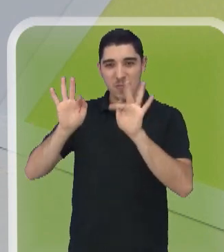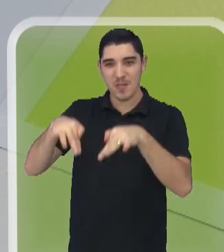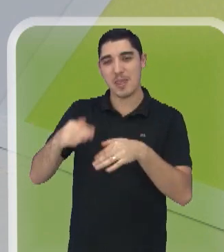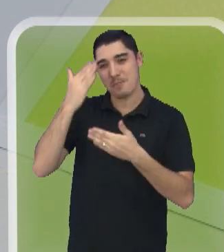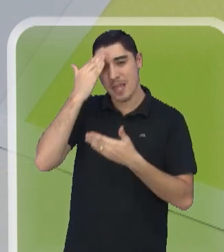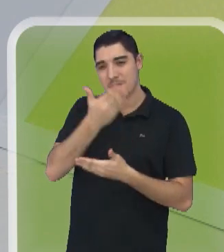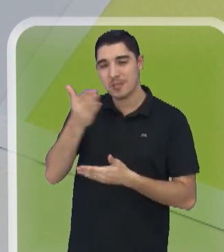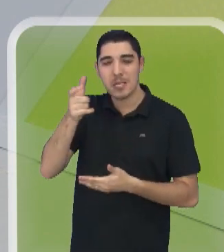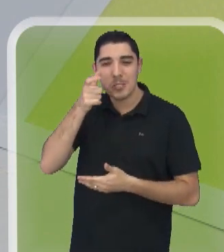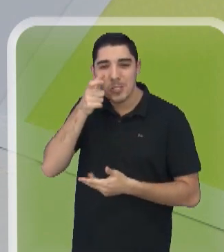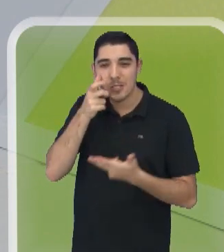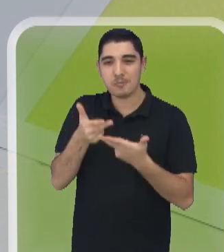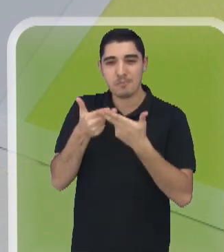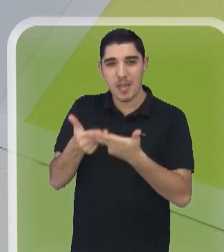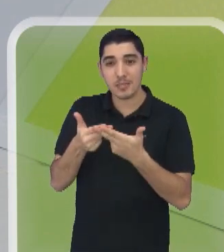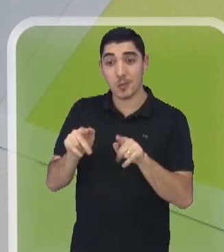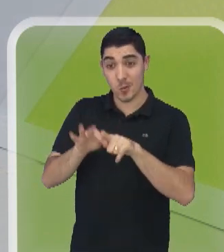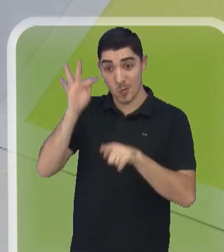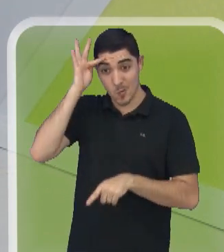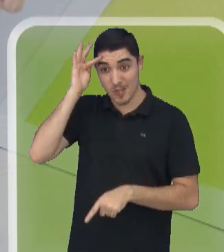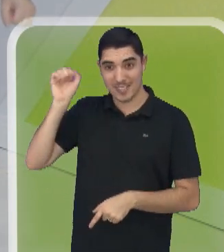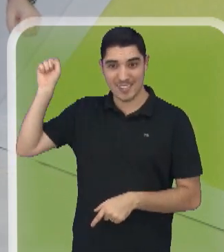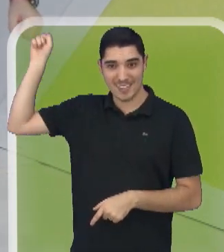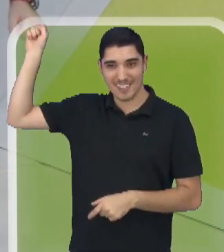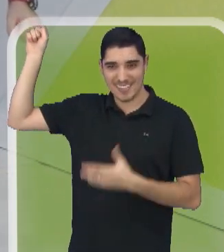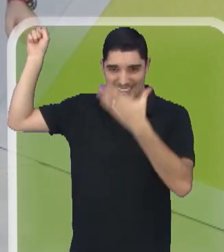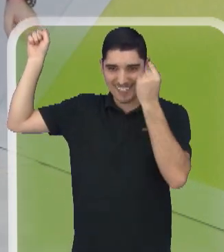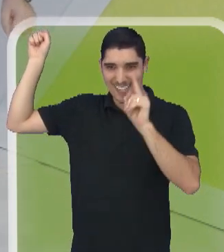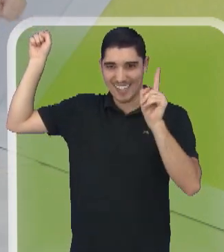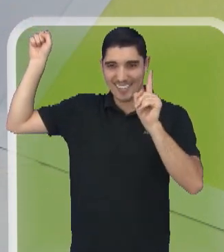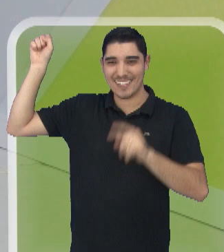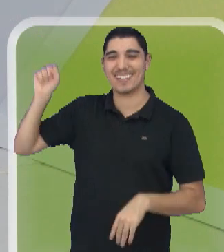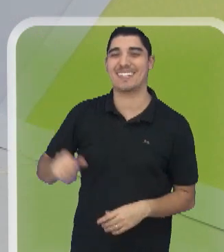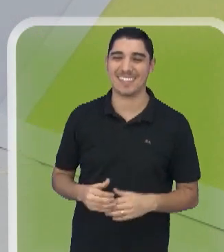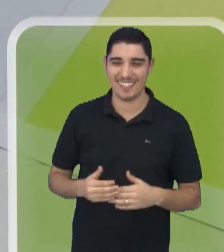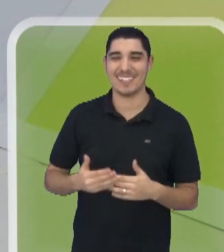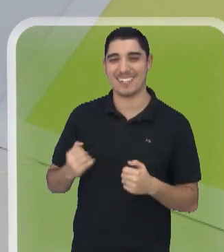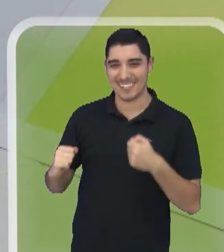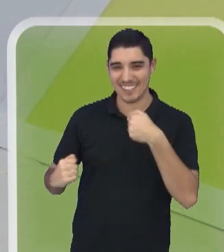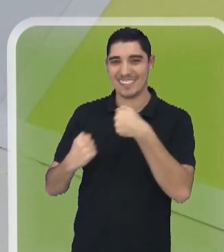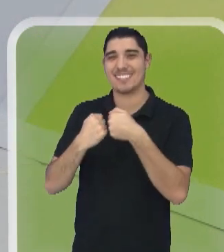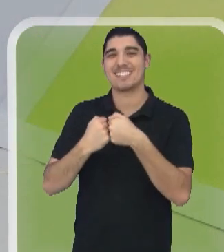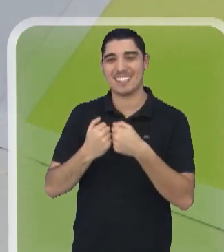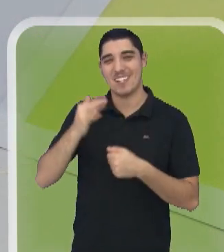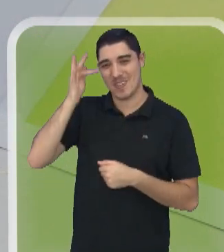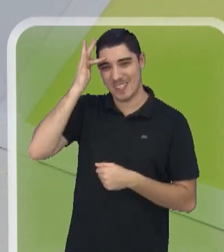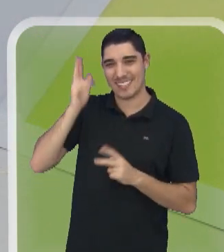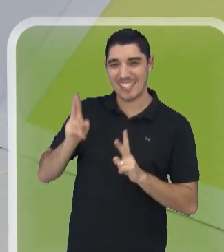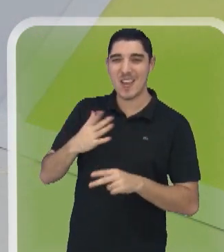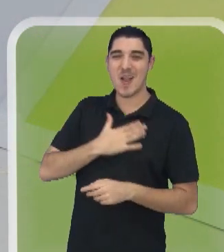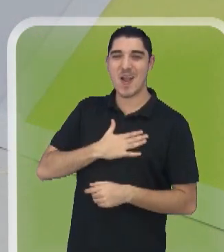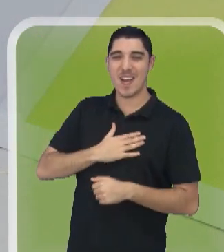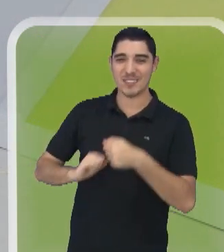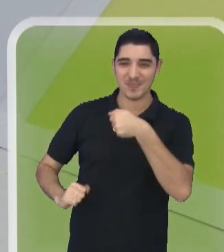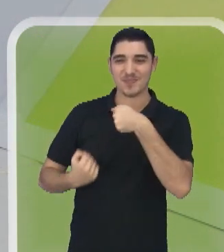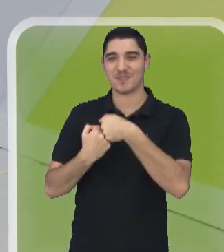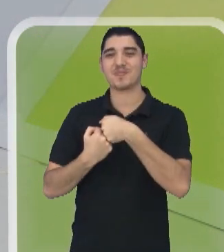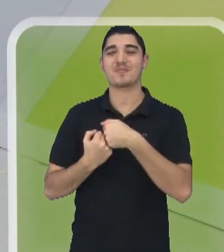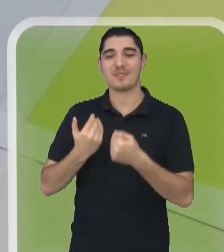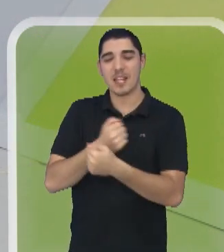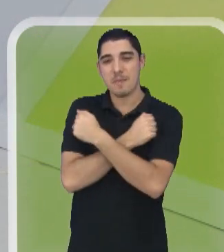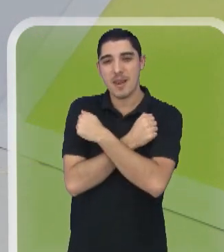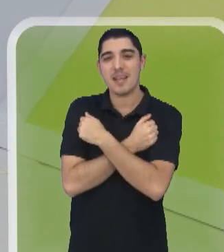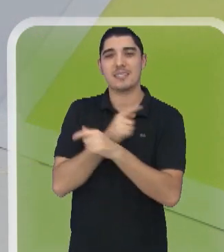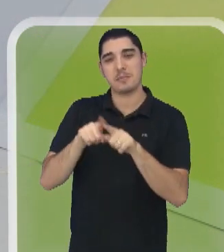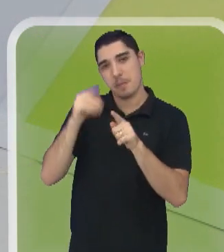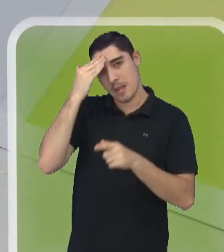sua audiência, a sua paciência. Luizão, vou esquecer de você não, filho. Aqui, aê, soquinho maroto, do jeito que a gente gosta. Um abraço pra você, obrigado